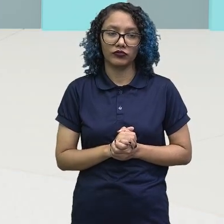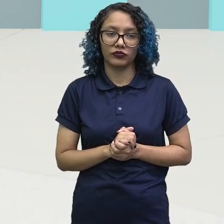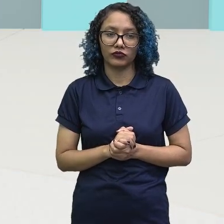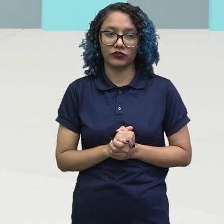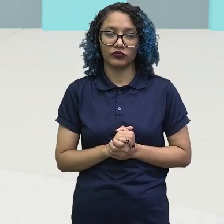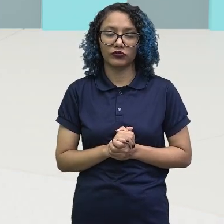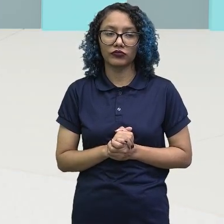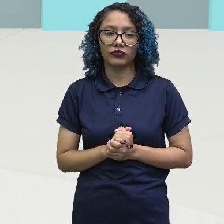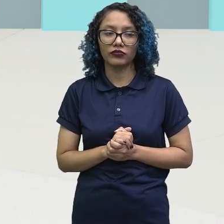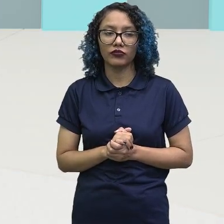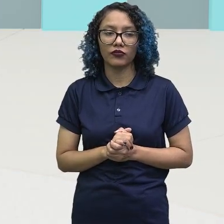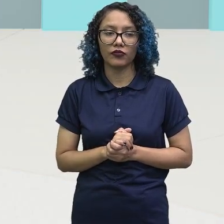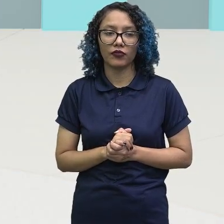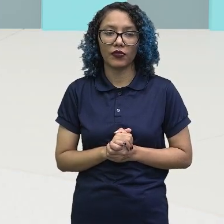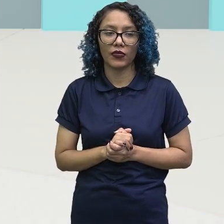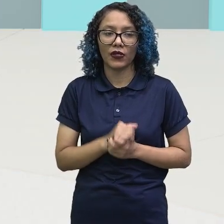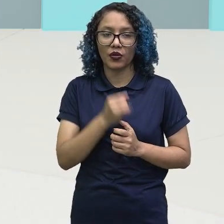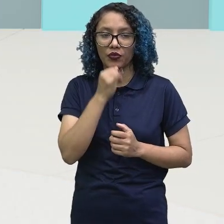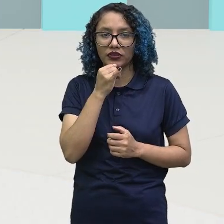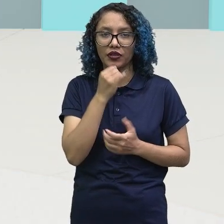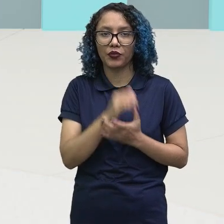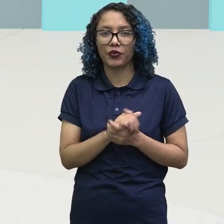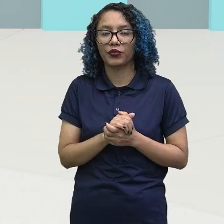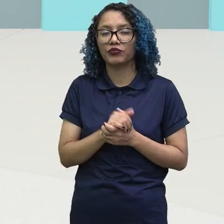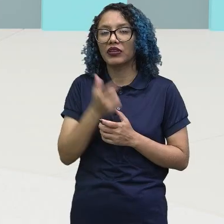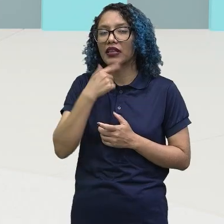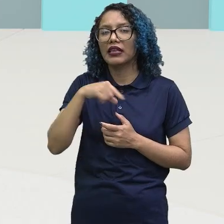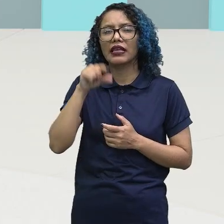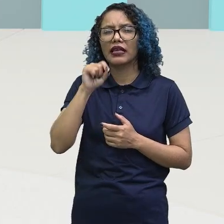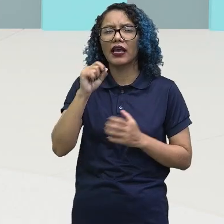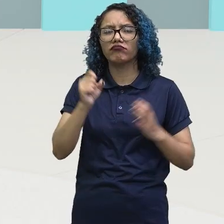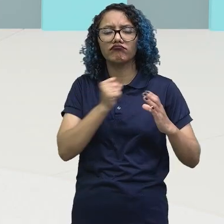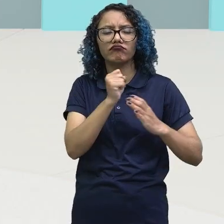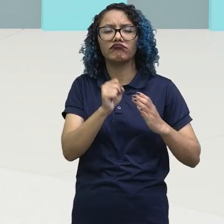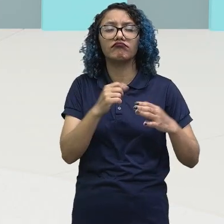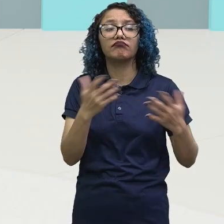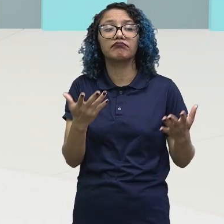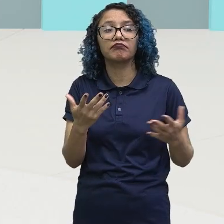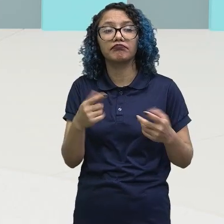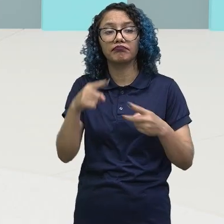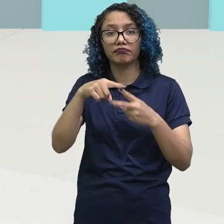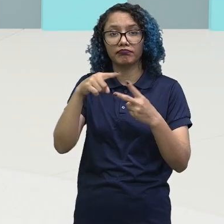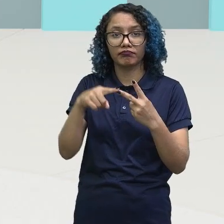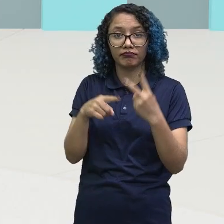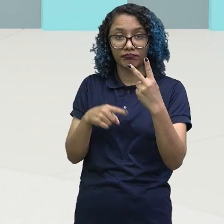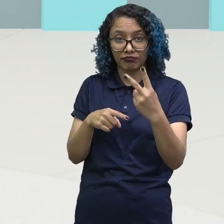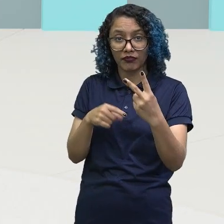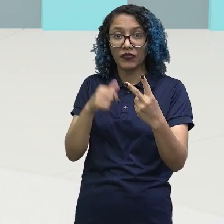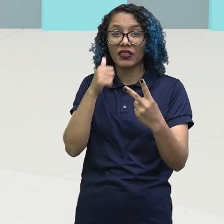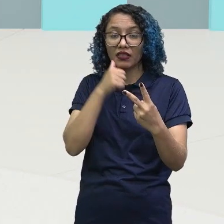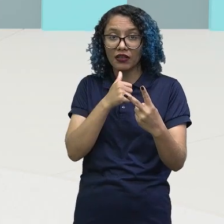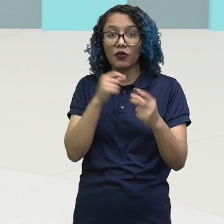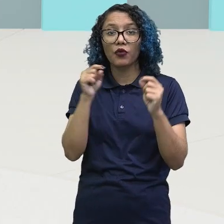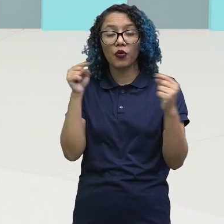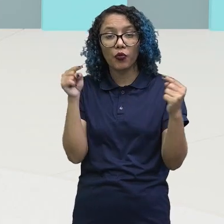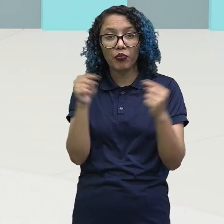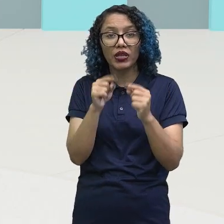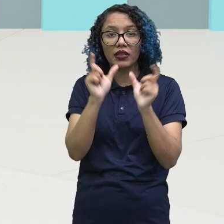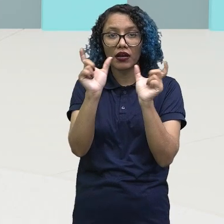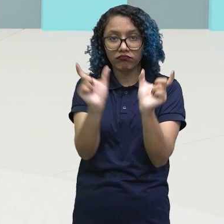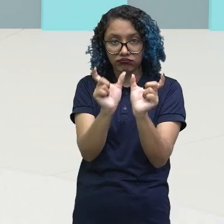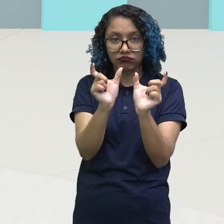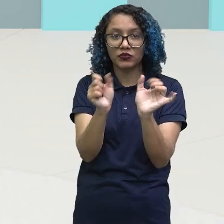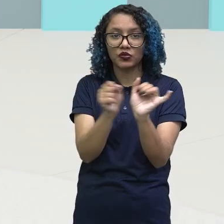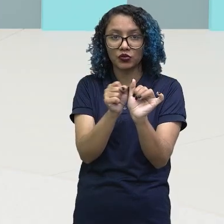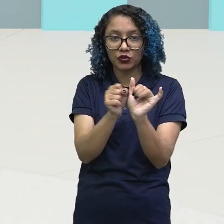Quem prepararam uma caldeirada deliciosa? Sheila e Dinanci. Sujeito composto. Então, esse verbo ele vai para o